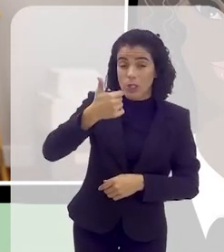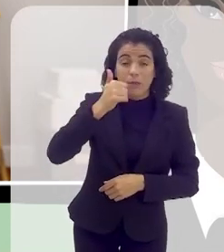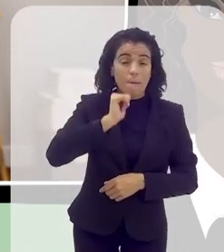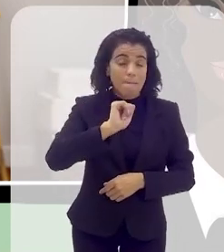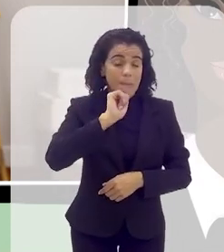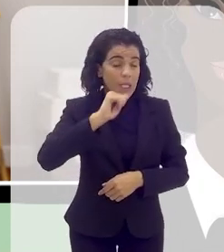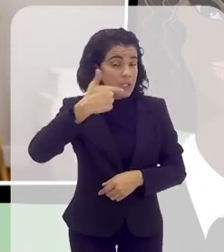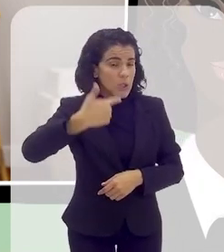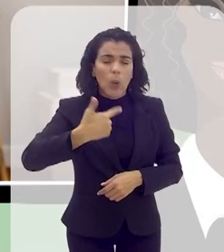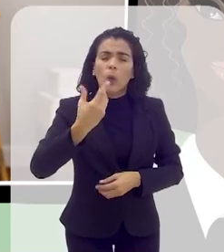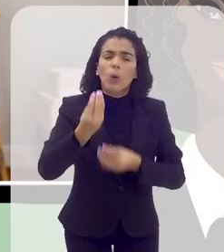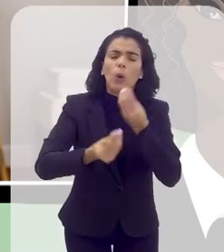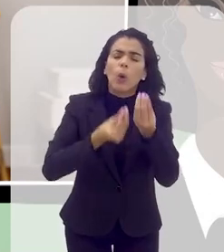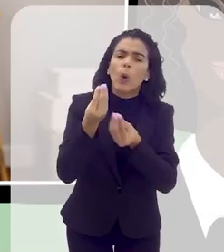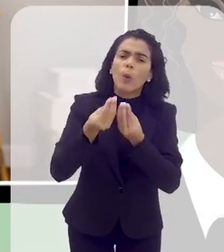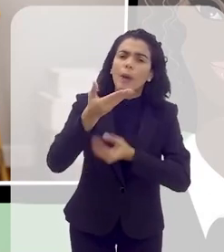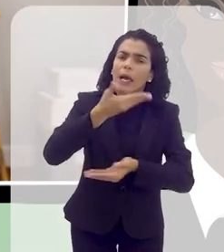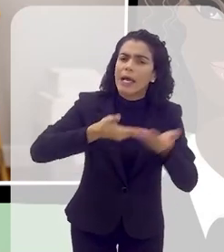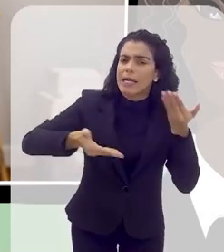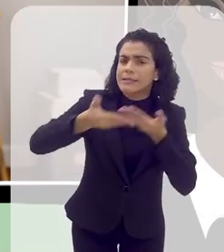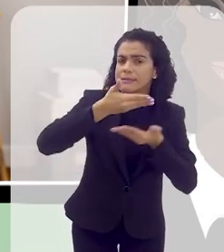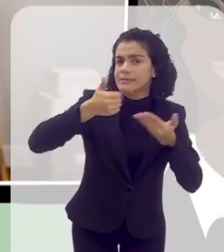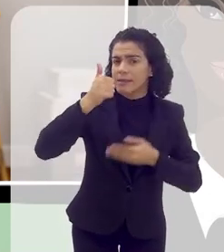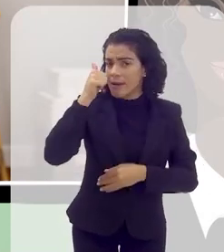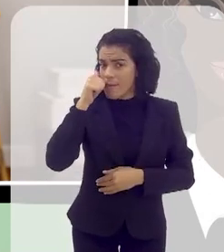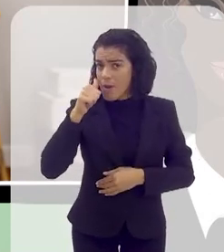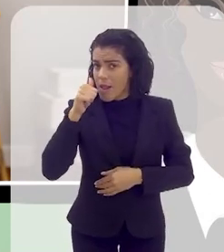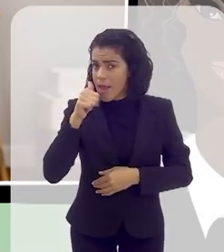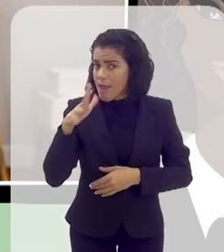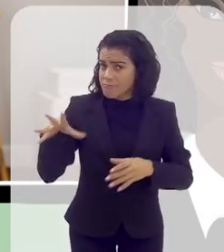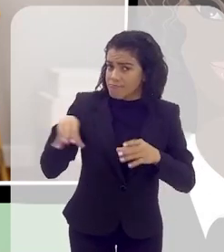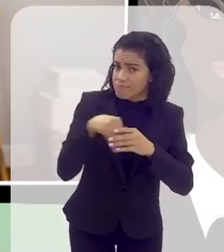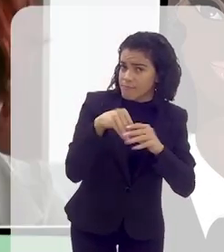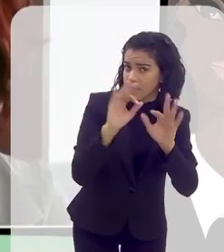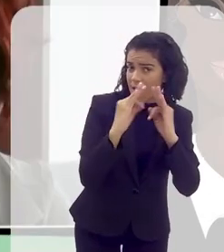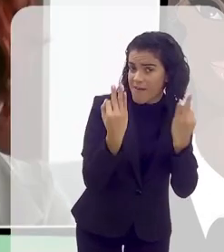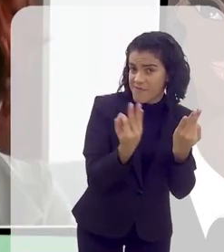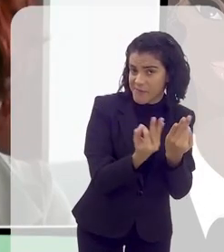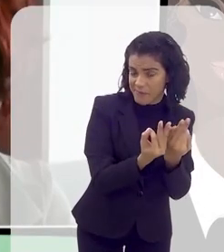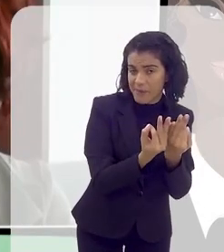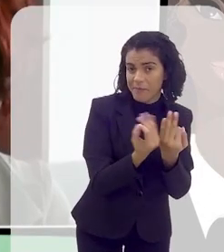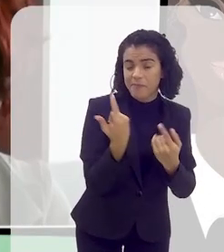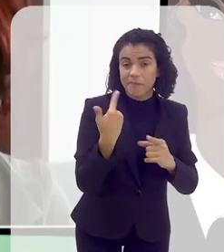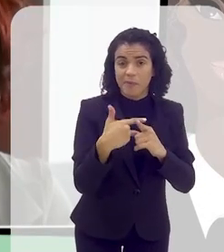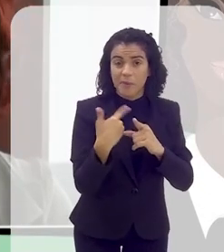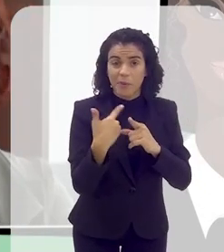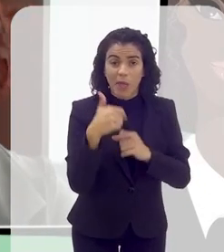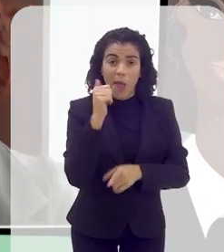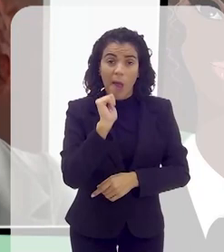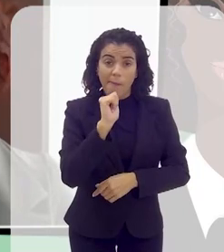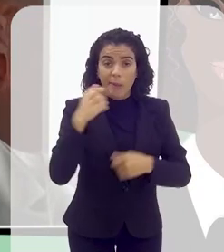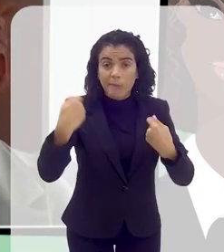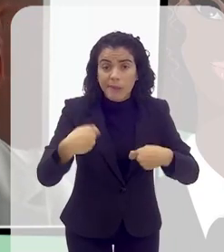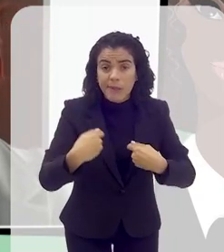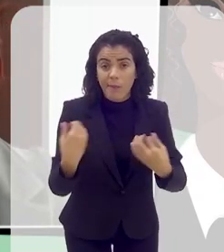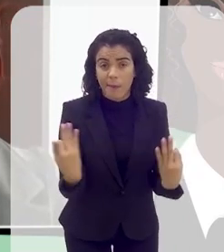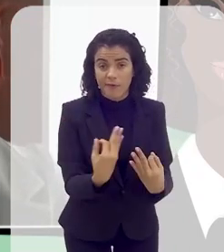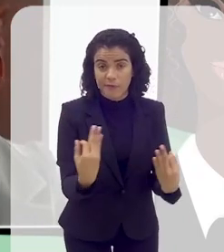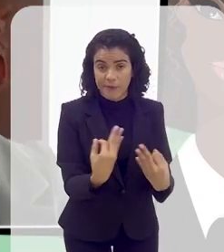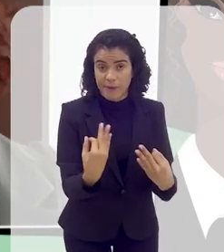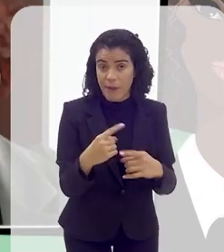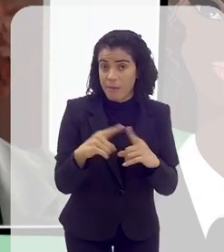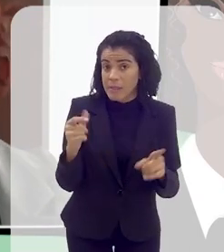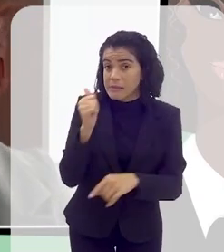madrasta, como que fica a relação também da mulher com a família, né? Porque a mãe tem que ser